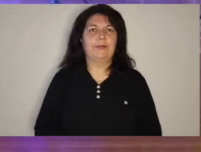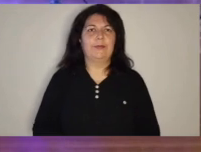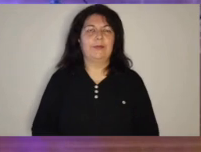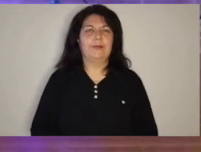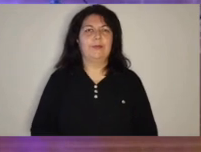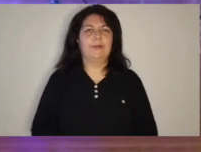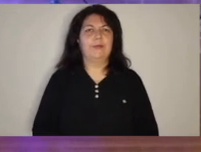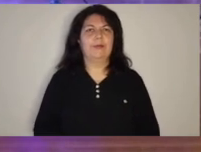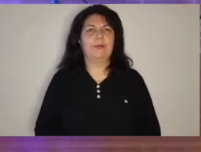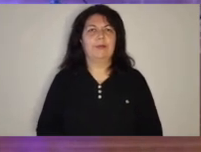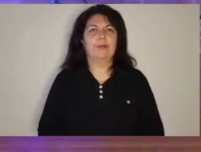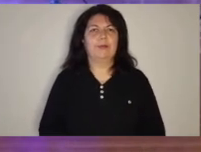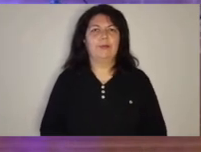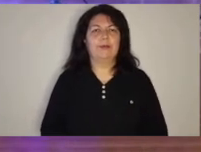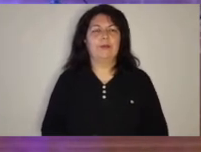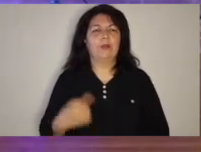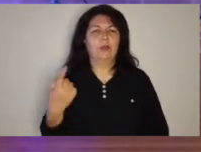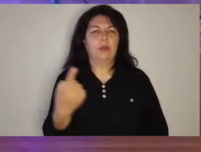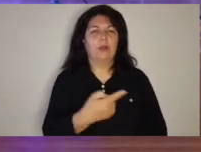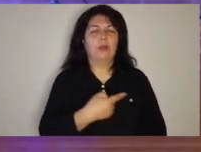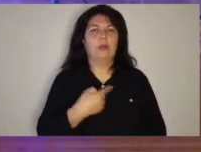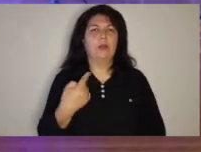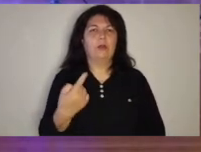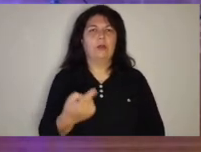O povo morreu.